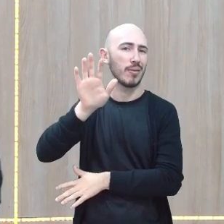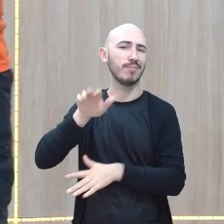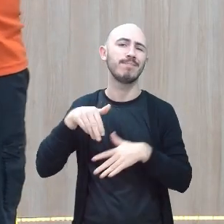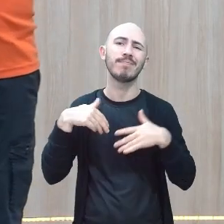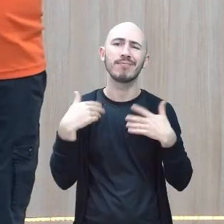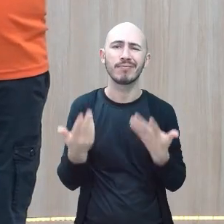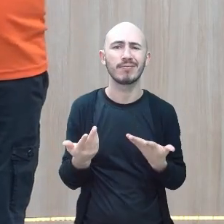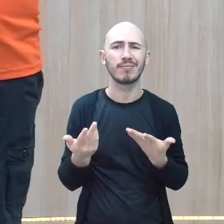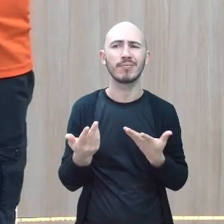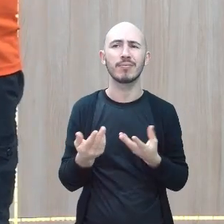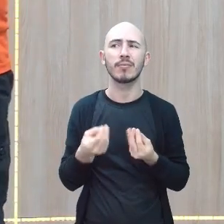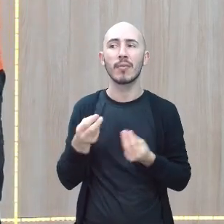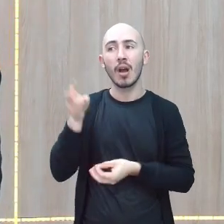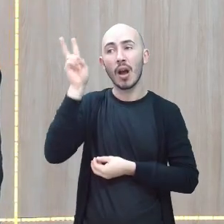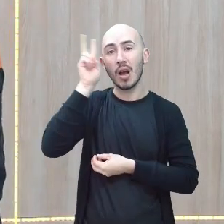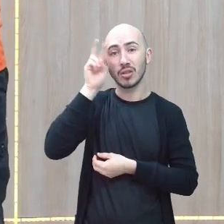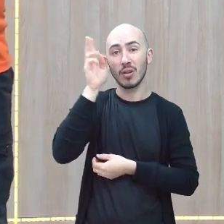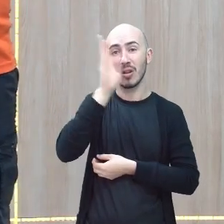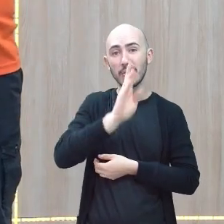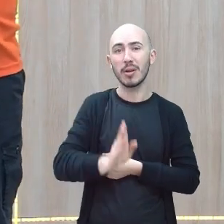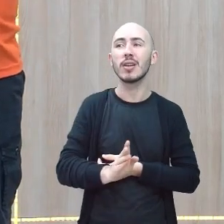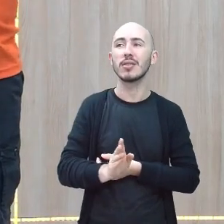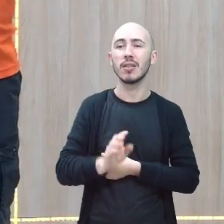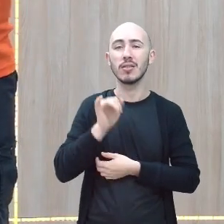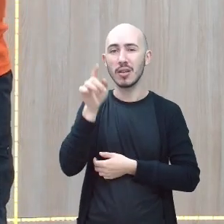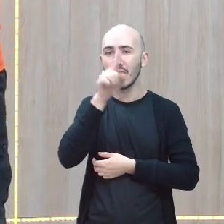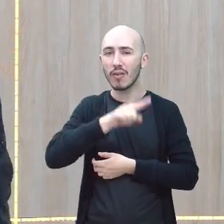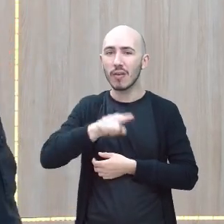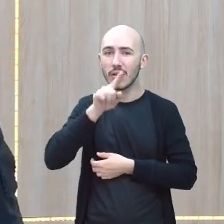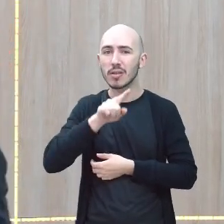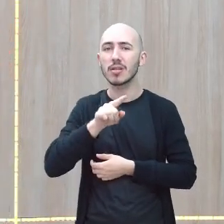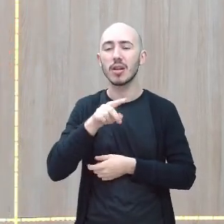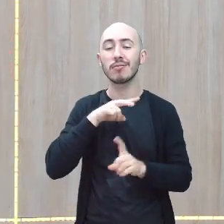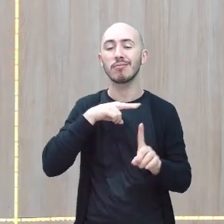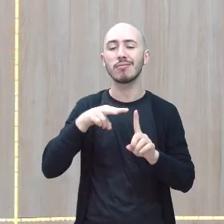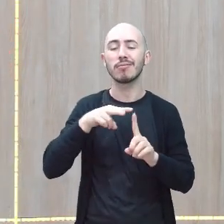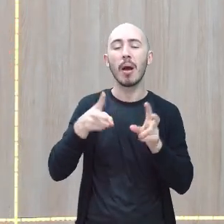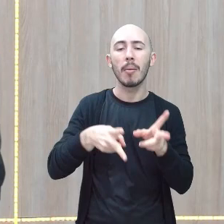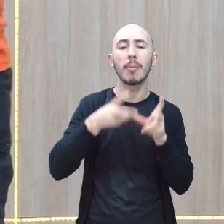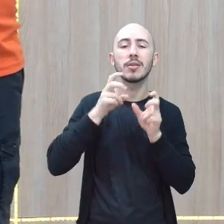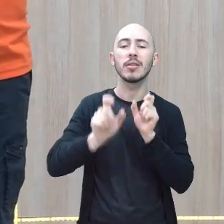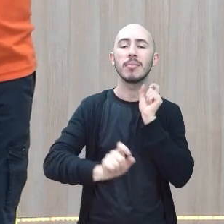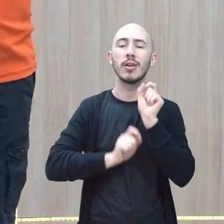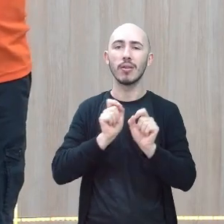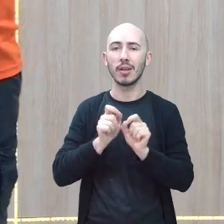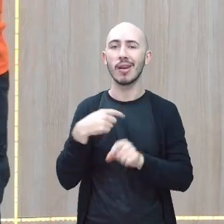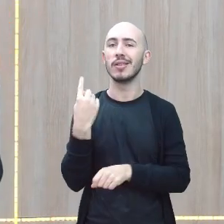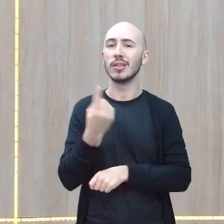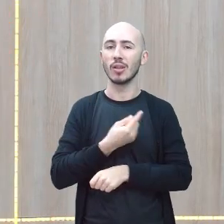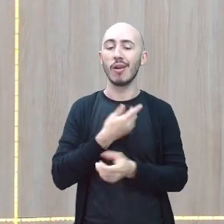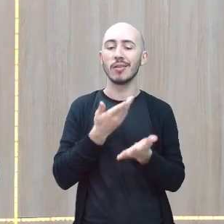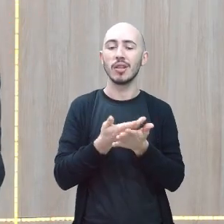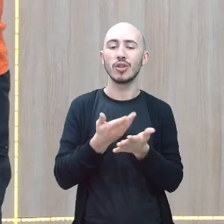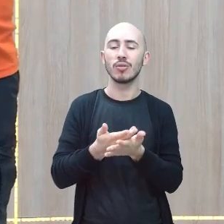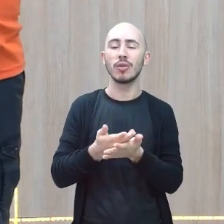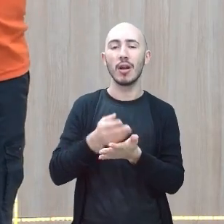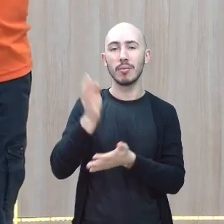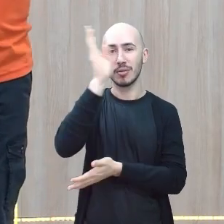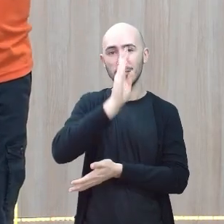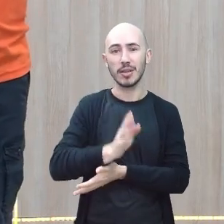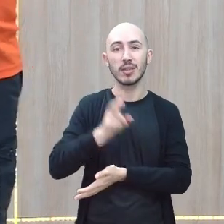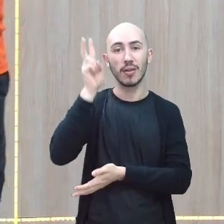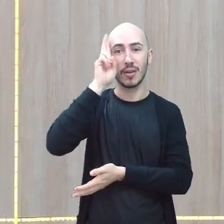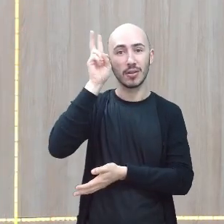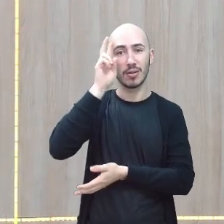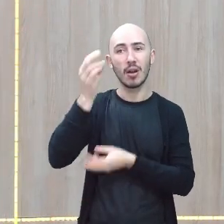Então, a história do Brasil mesmo, se vocês tiverem essa percepção, vocês vão ver que a gente costuma estudar a história do Brasil a